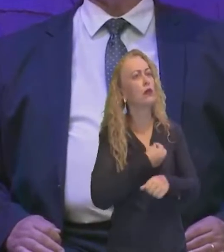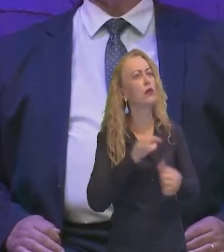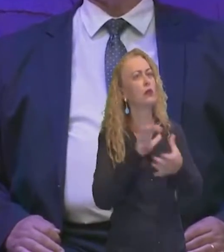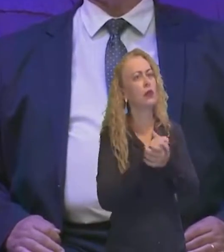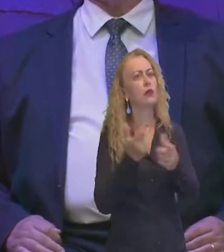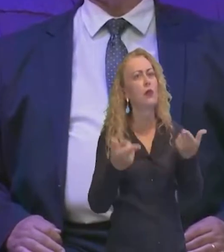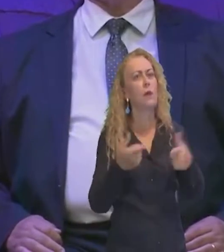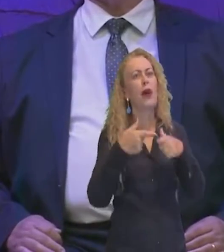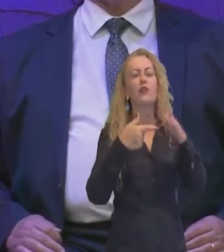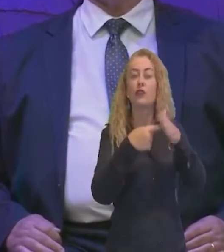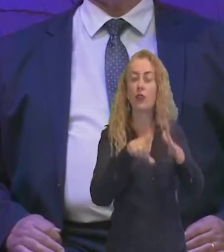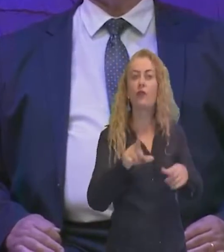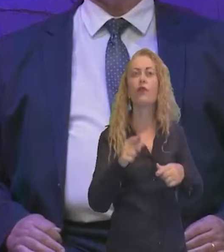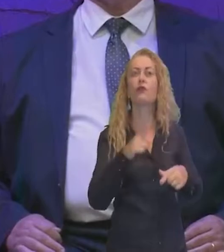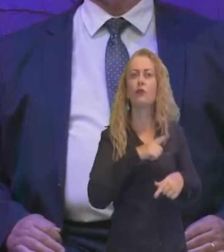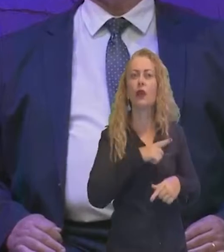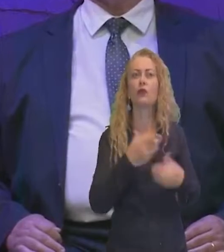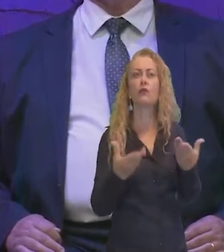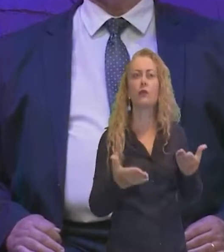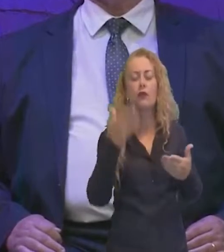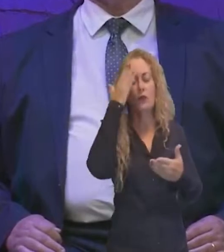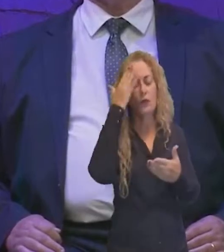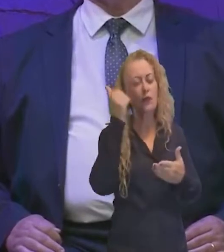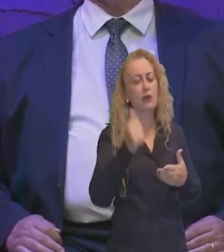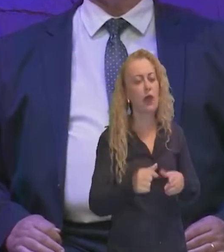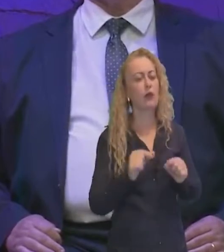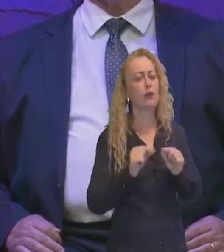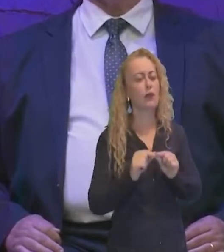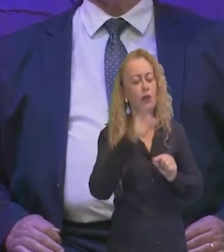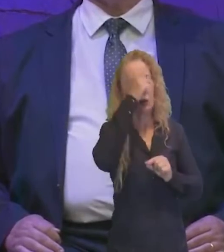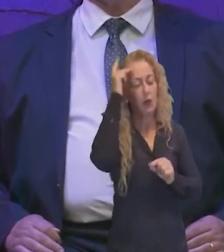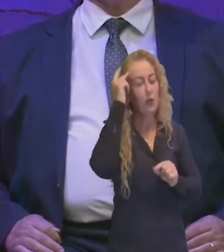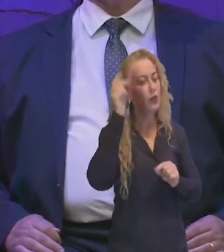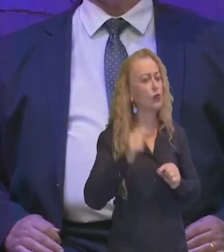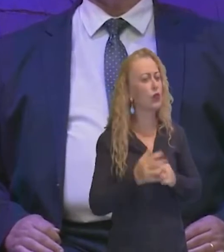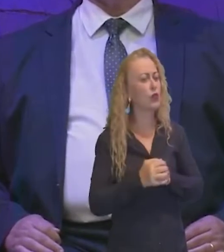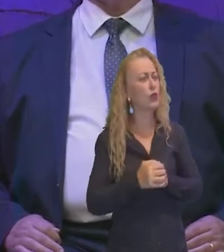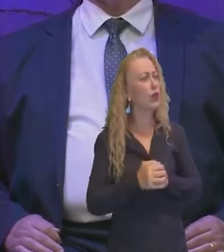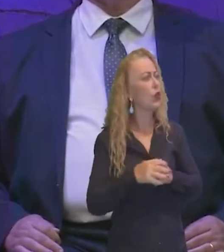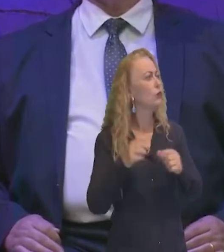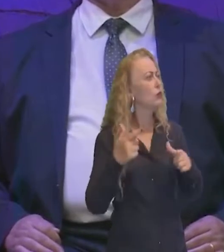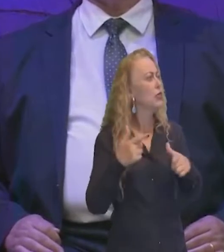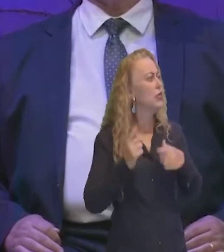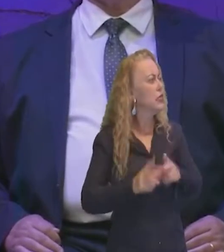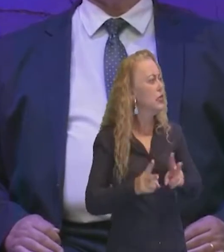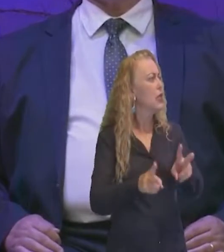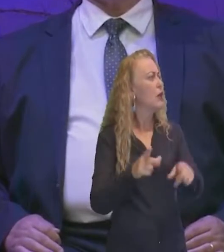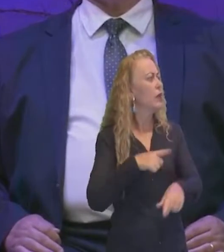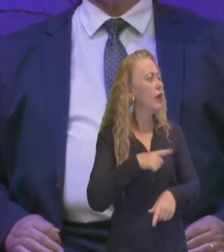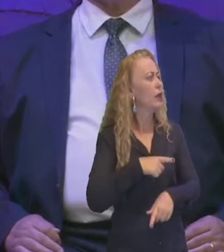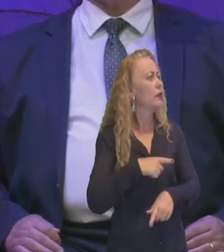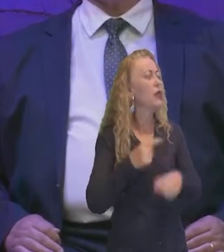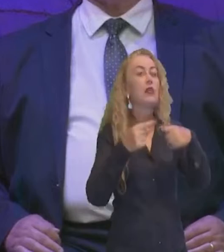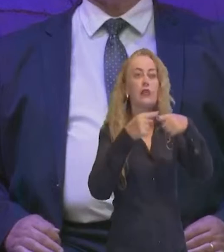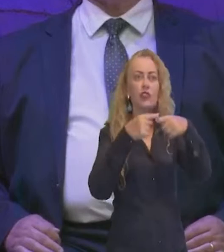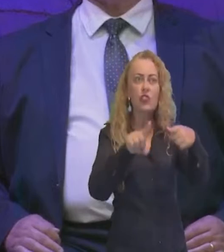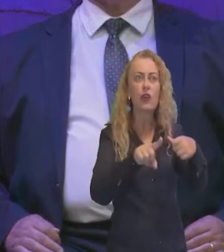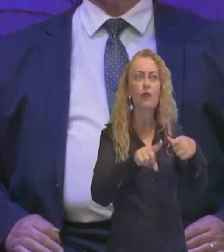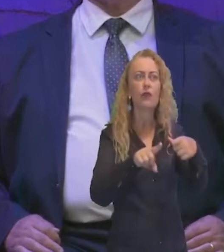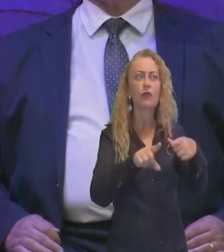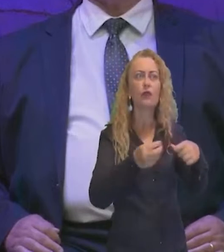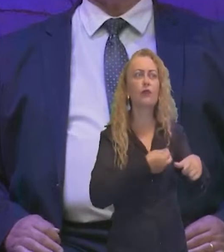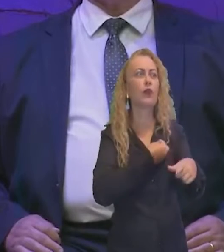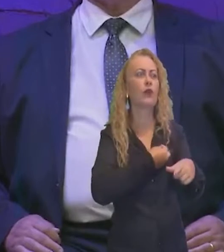desafios aqui nessa noite. Eu sei que não há ninguém aqui presente que não esteja enfrentando algum tipo de desafio nessa área